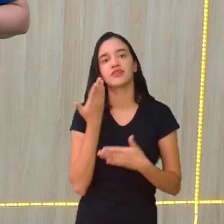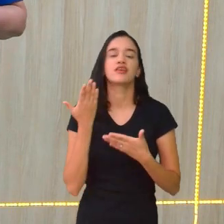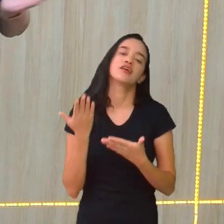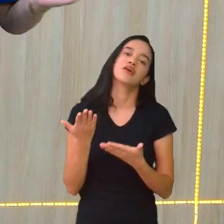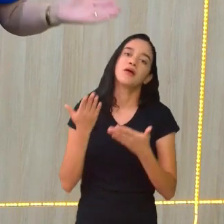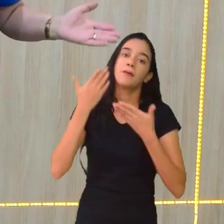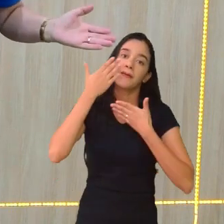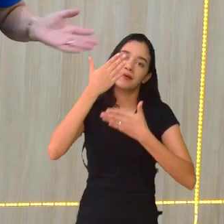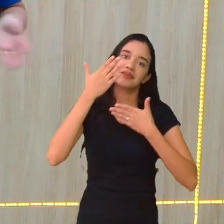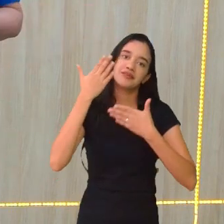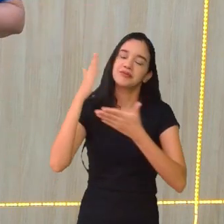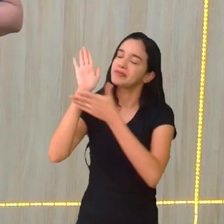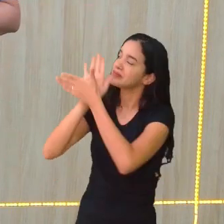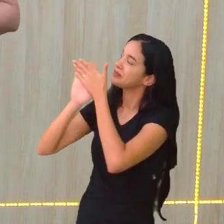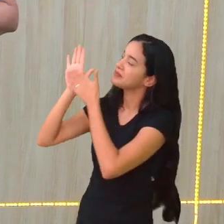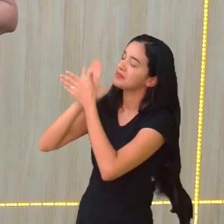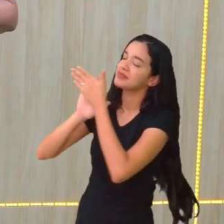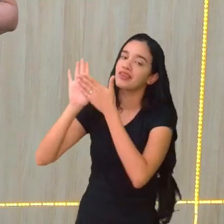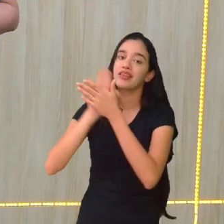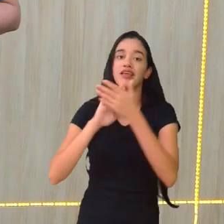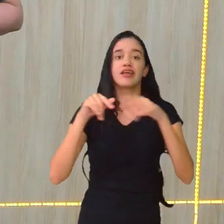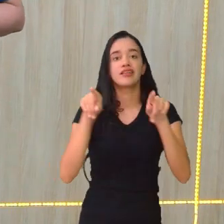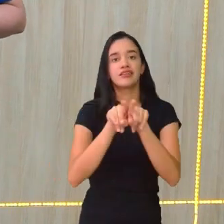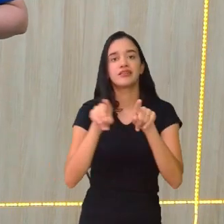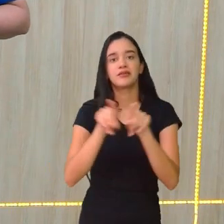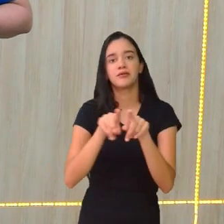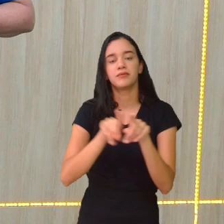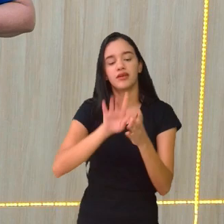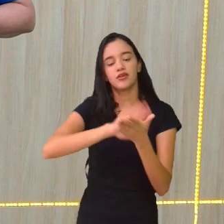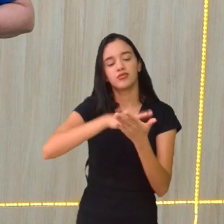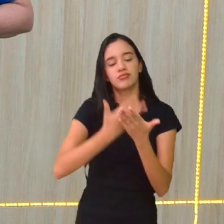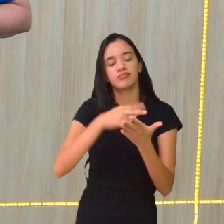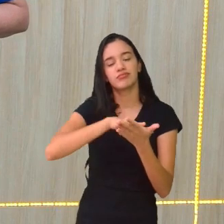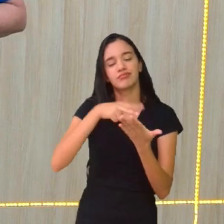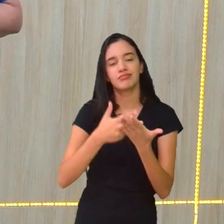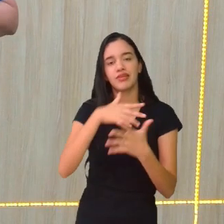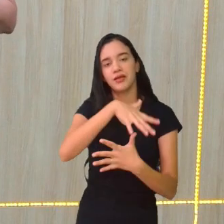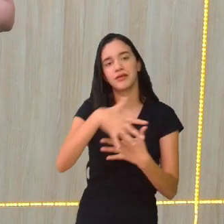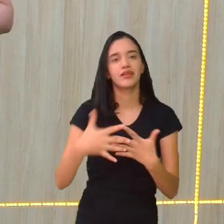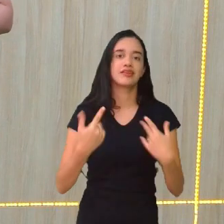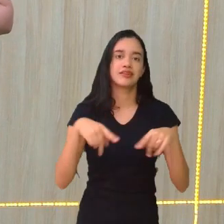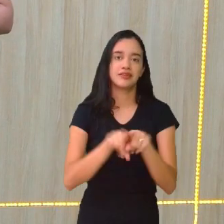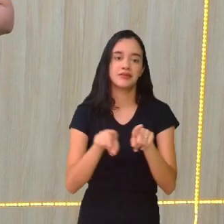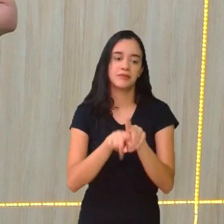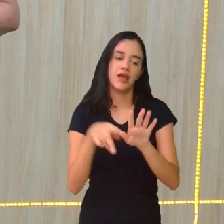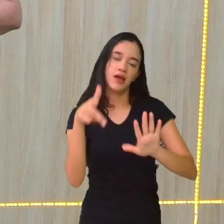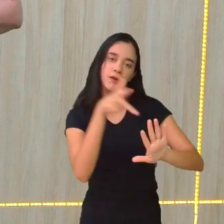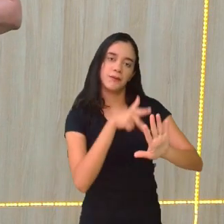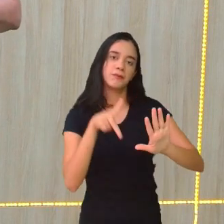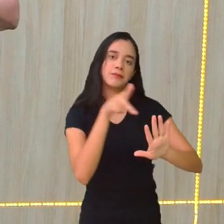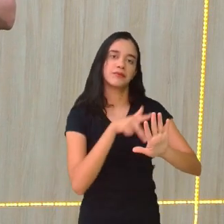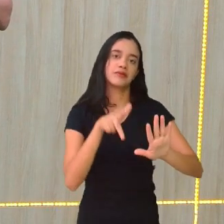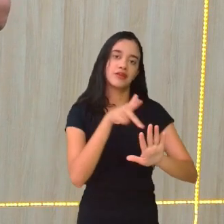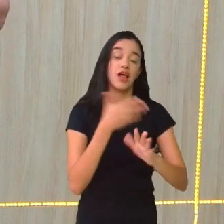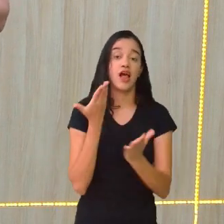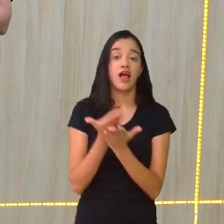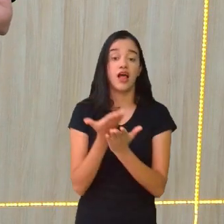aqui conosco, não é? E faz essa tradução, e a toda a produção que torna essa aula, não é,